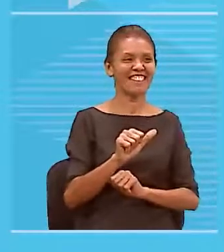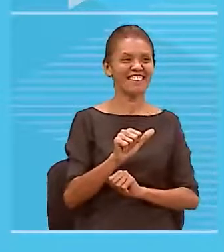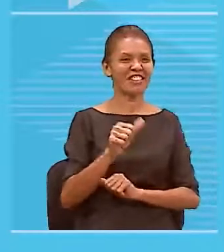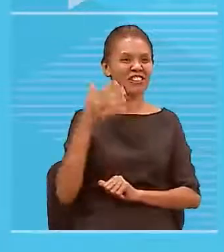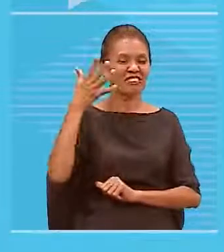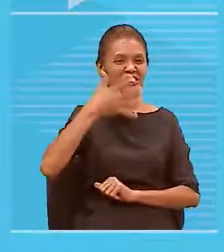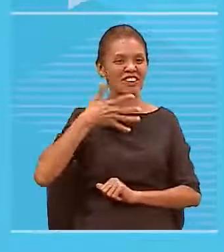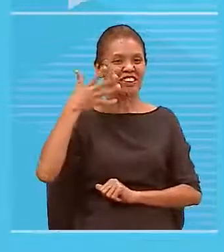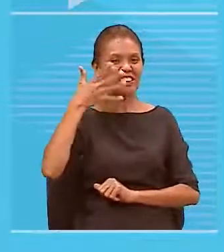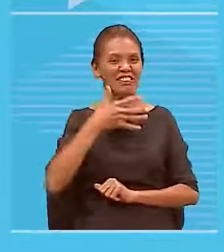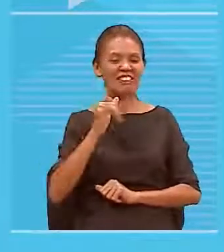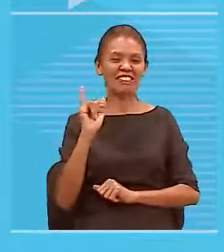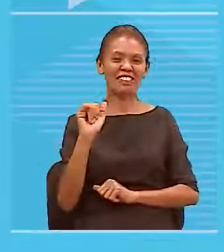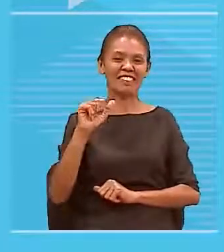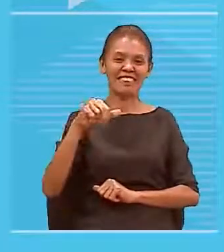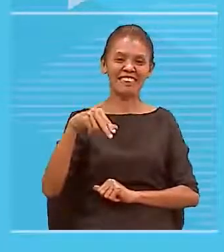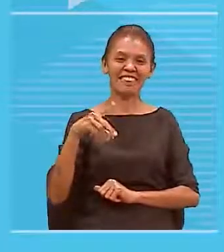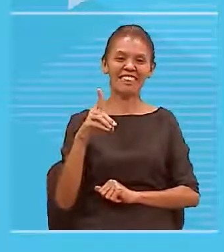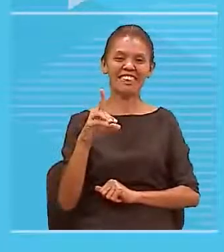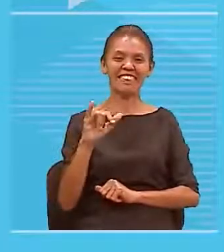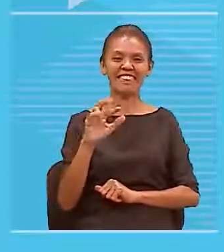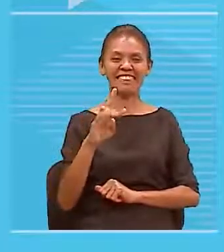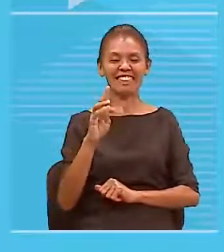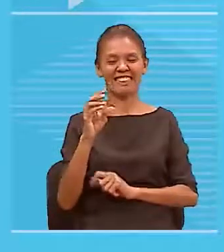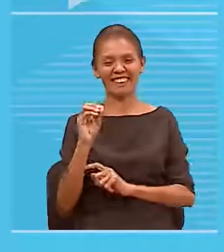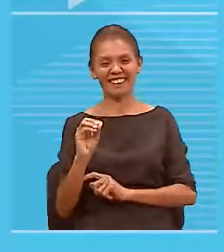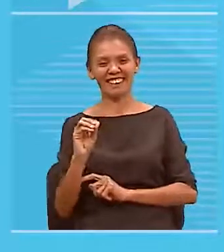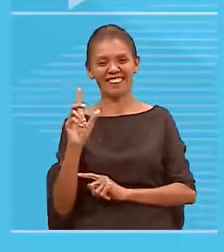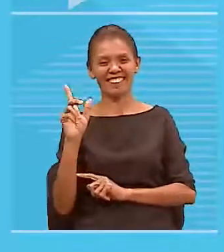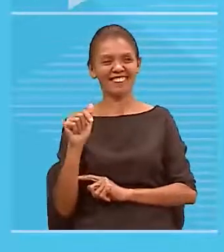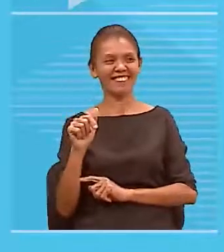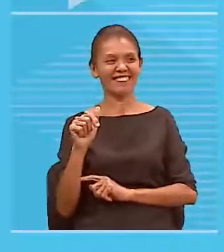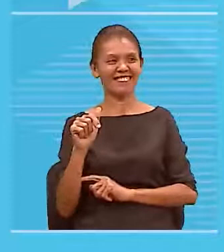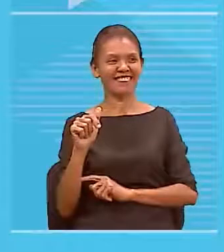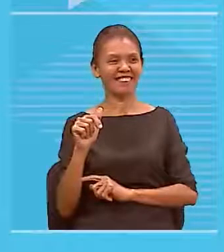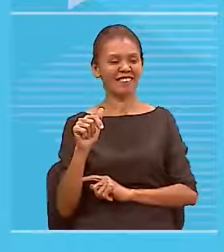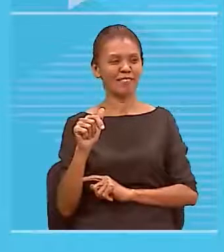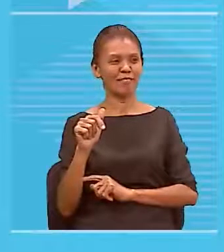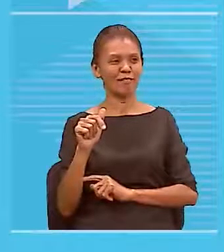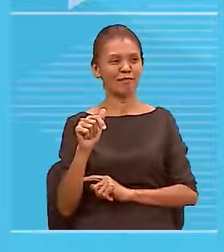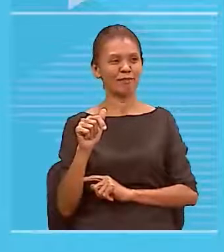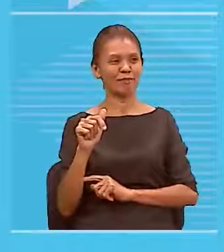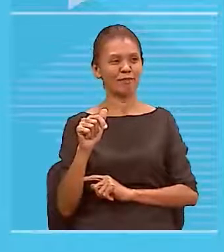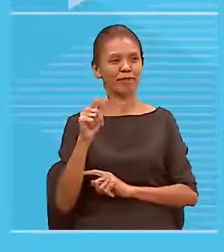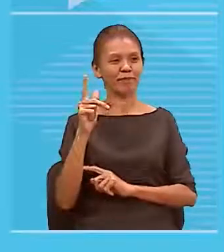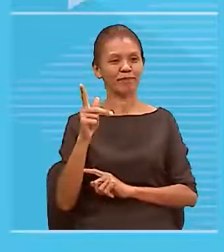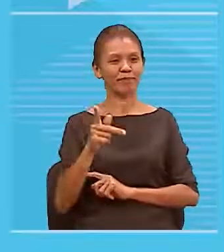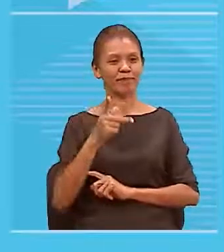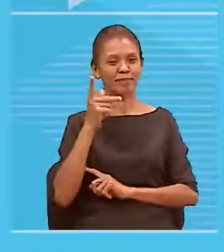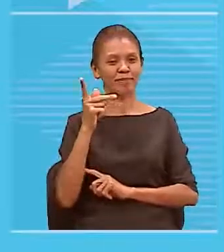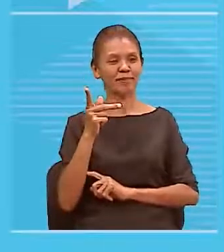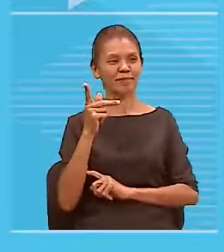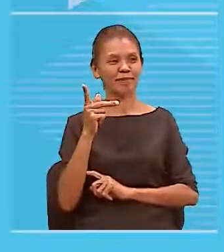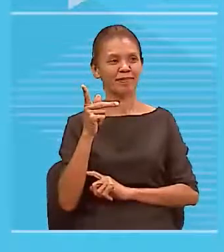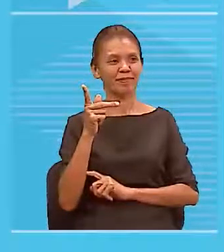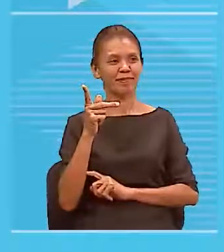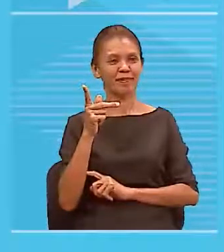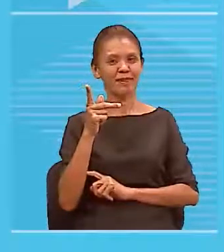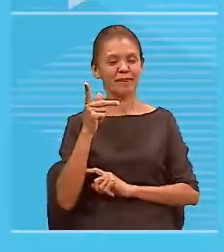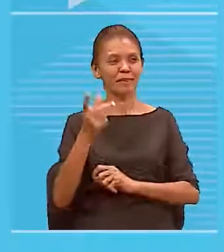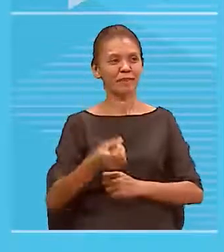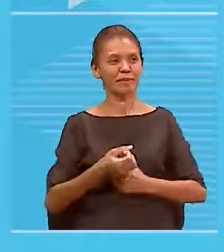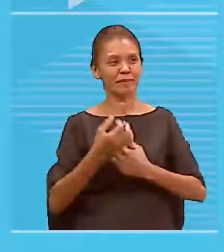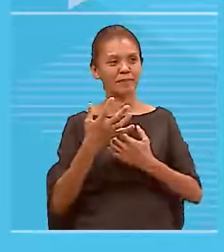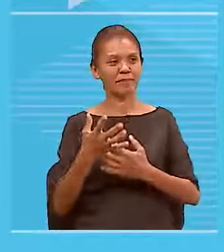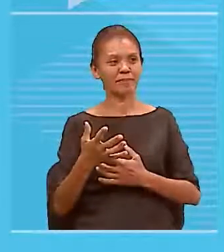indireto essa fala bem aí eu diria assim né A mãe perguntou